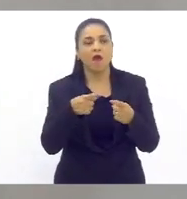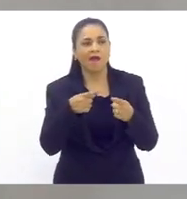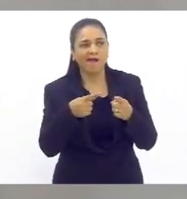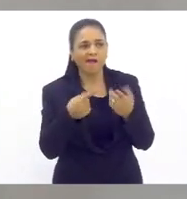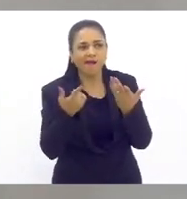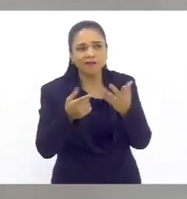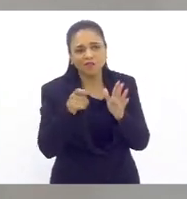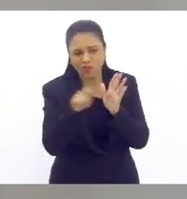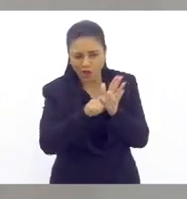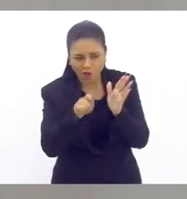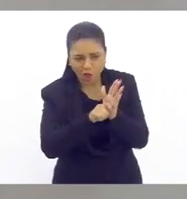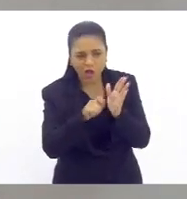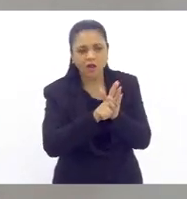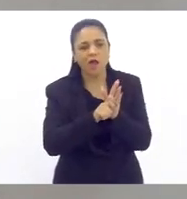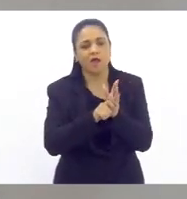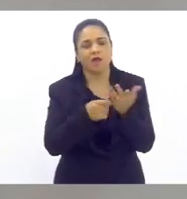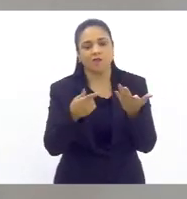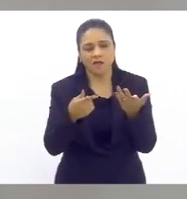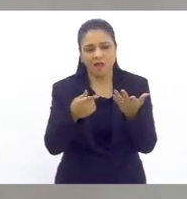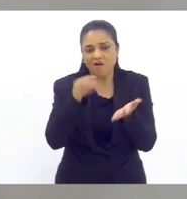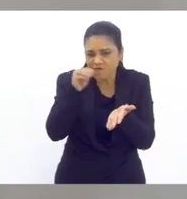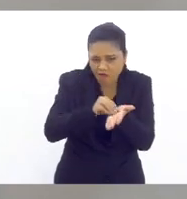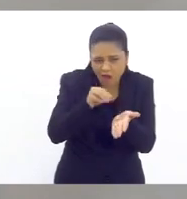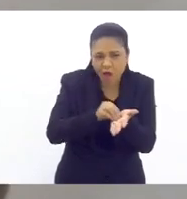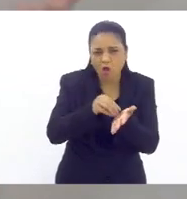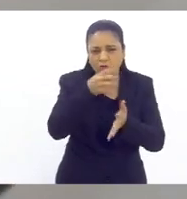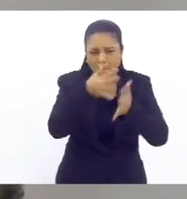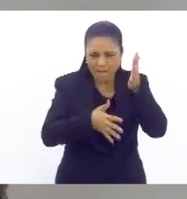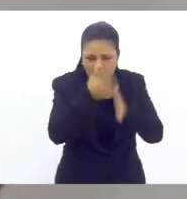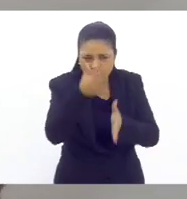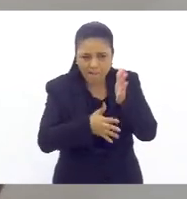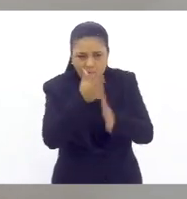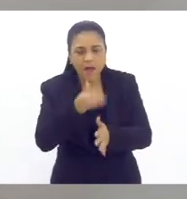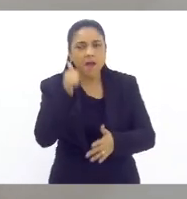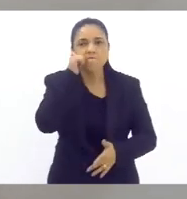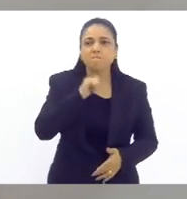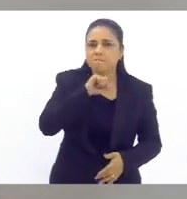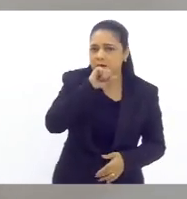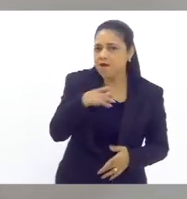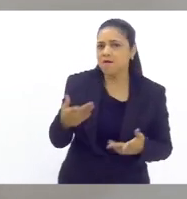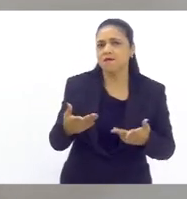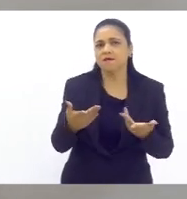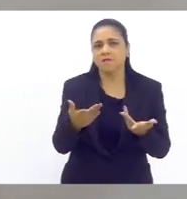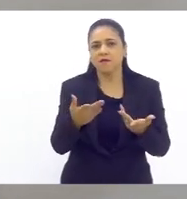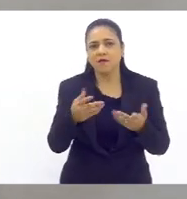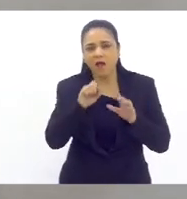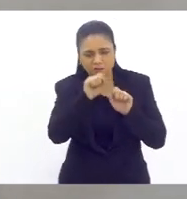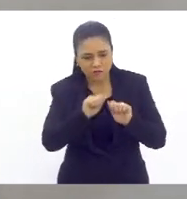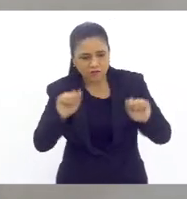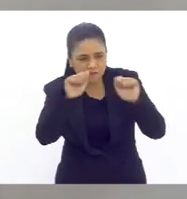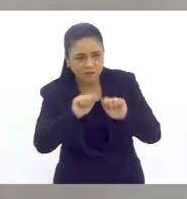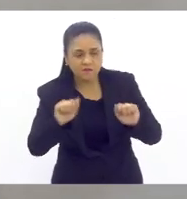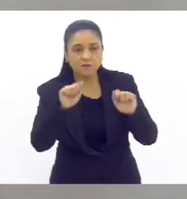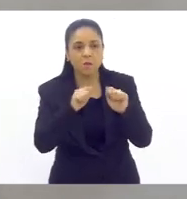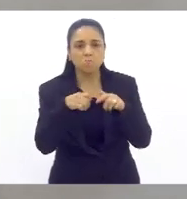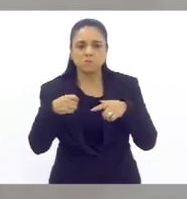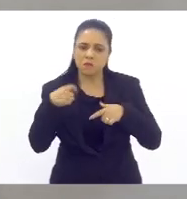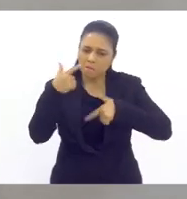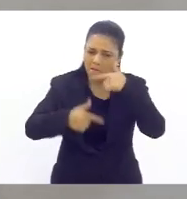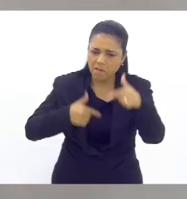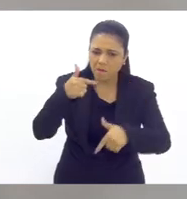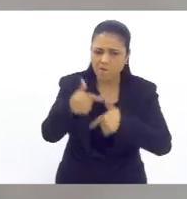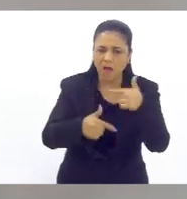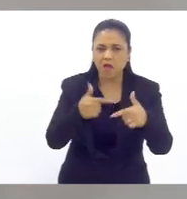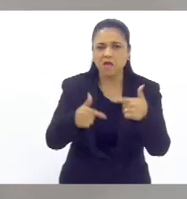afeta essas mães também que são as que estão à frente hoje a na maioria das associações e como a gente precisa avançar chega de polarização